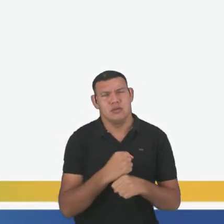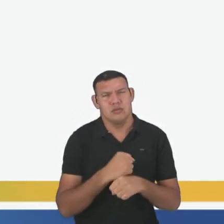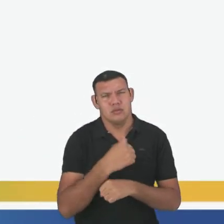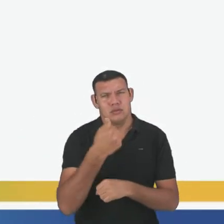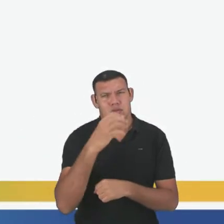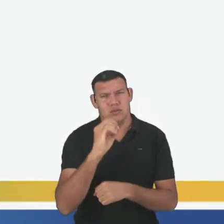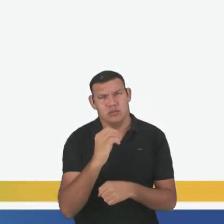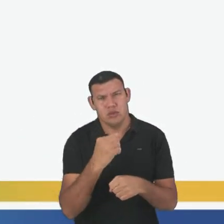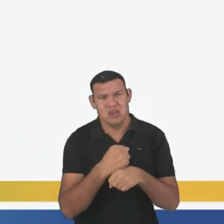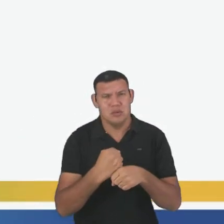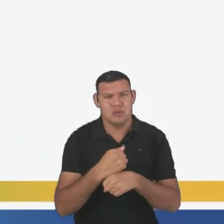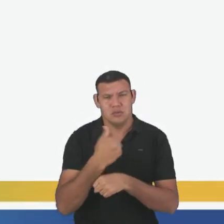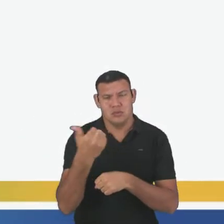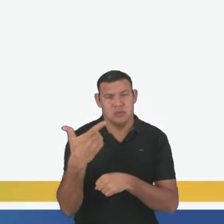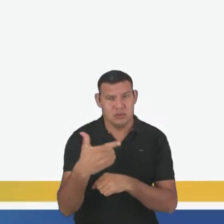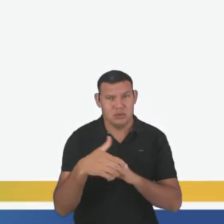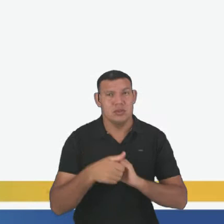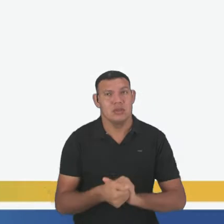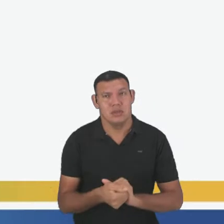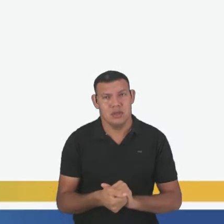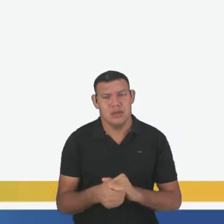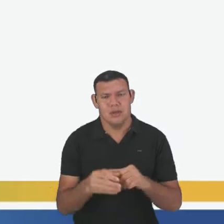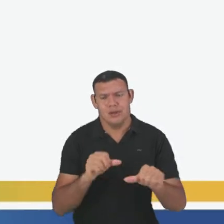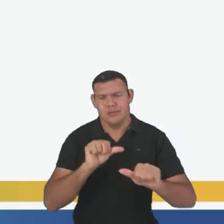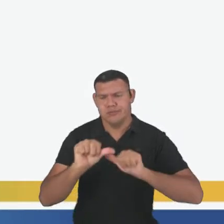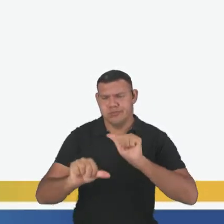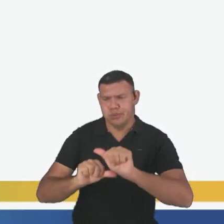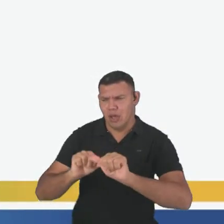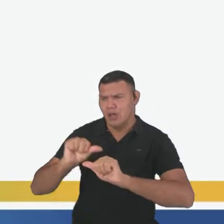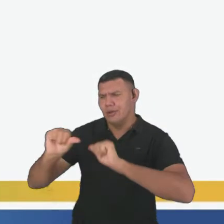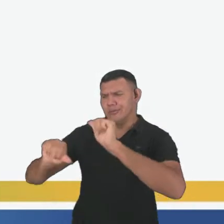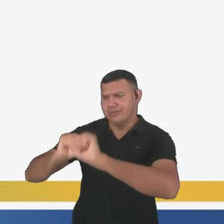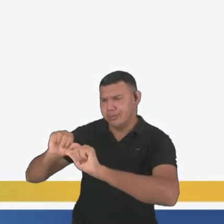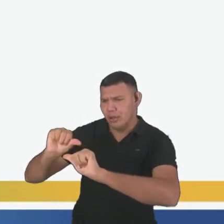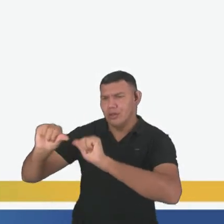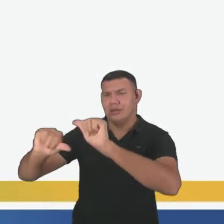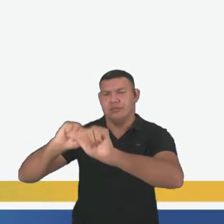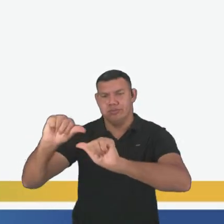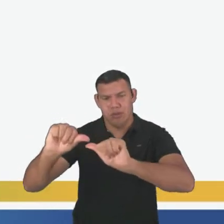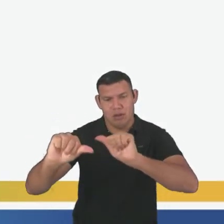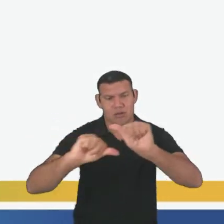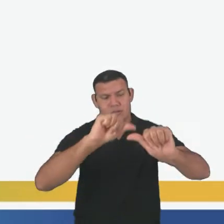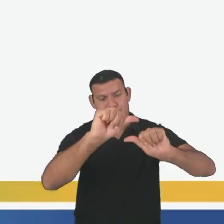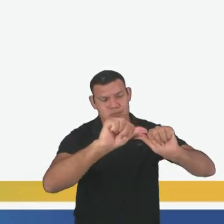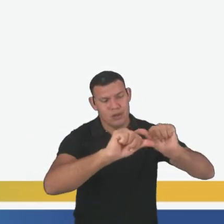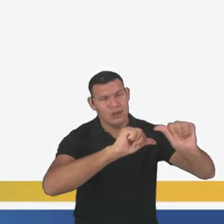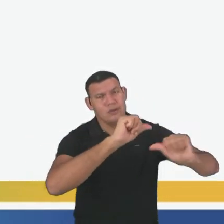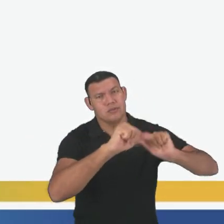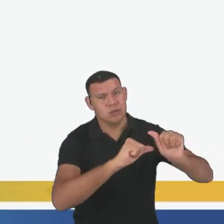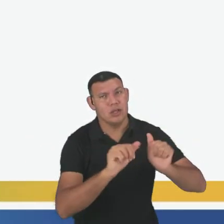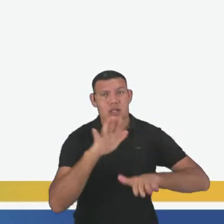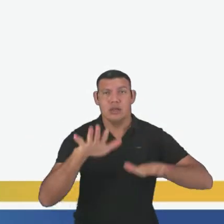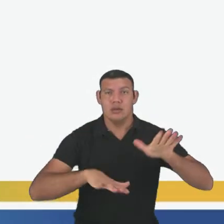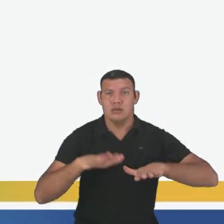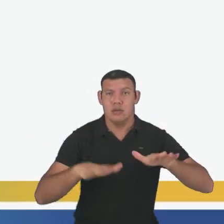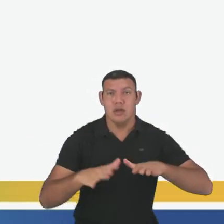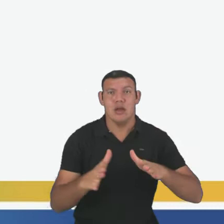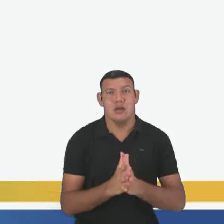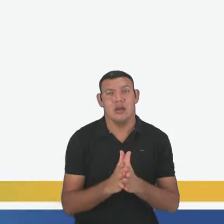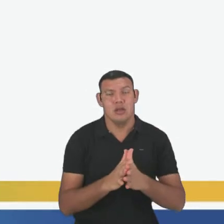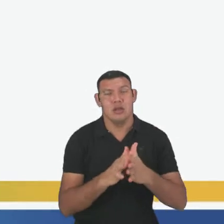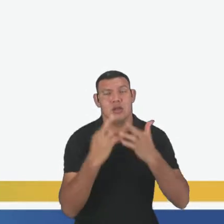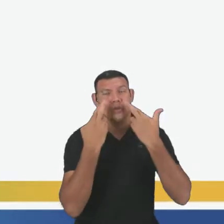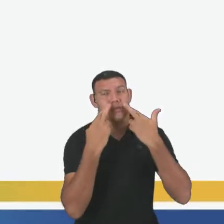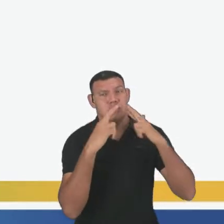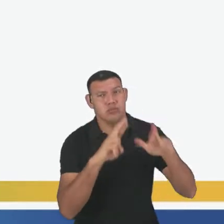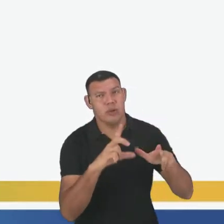anos atrás, né? Vivendo de um canto a outro, de acordo com o que havia para sobreviver em determinado local, seja